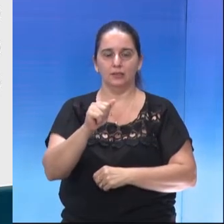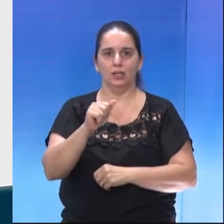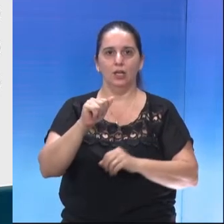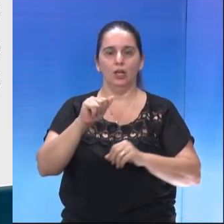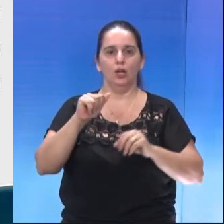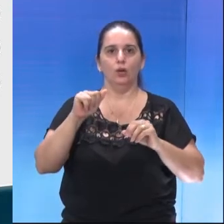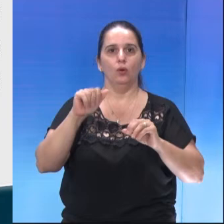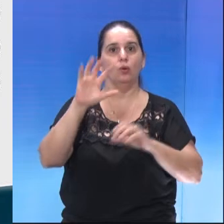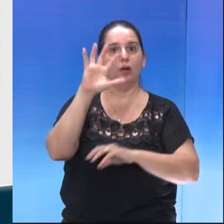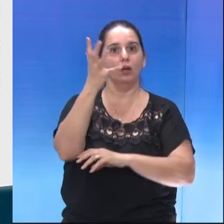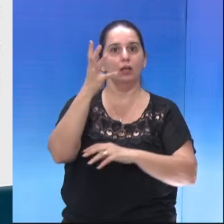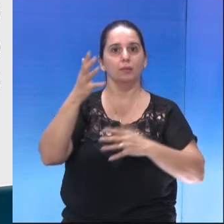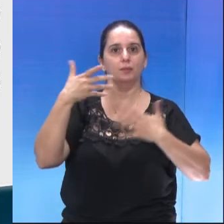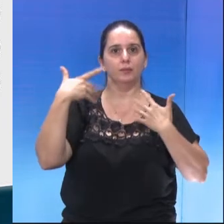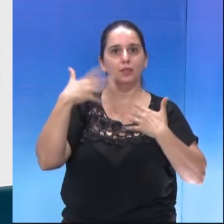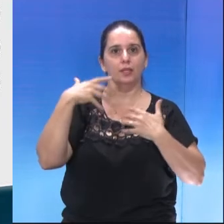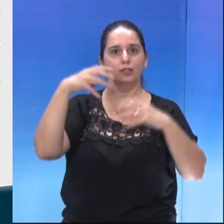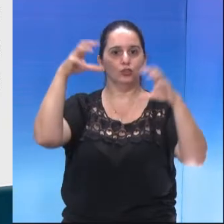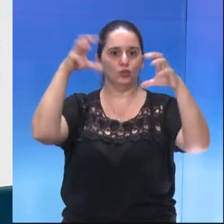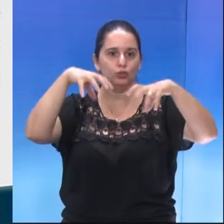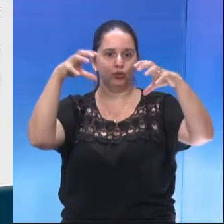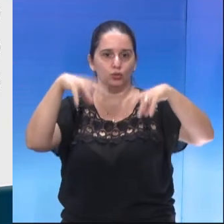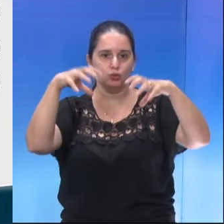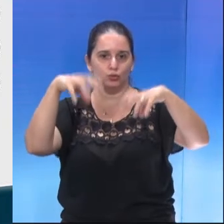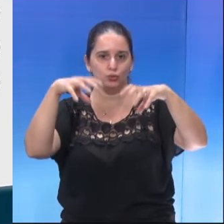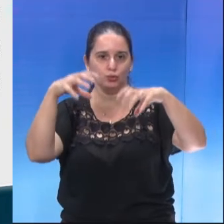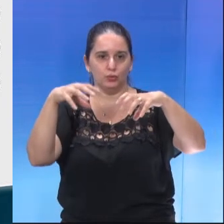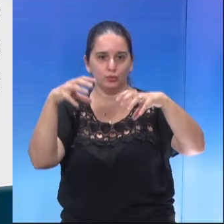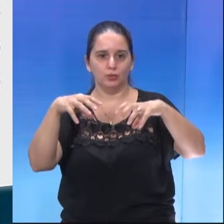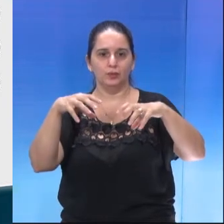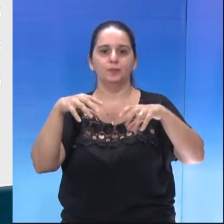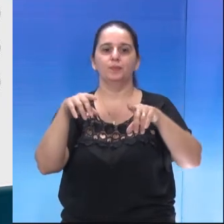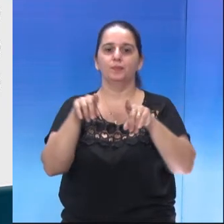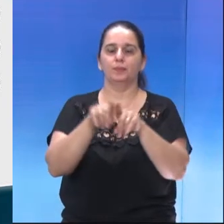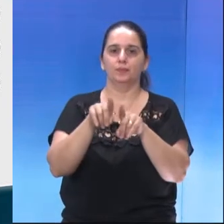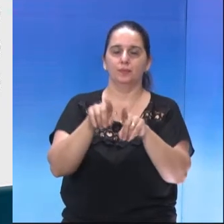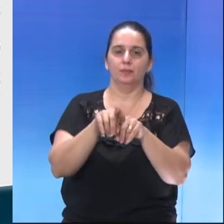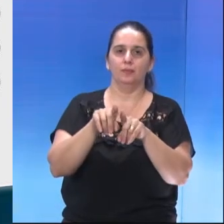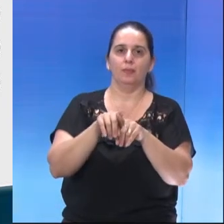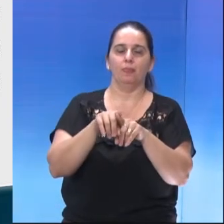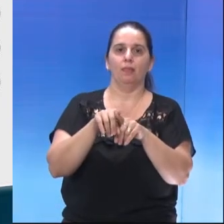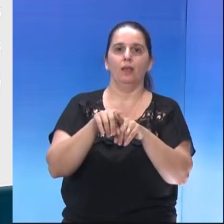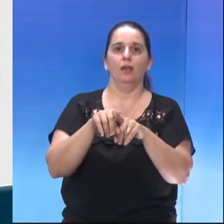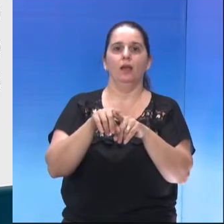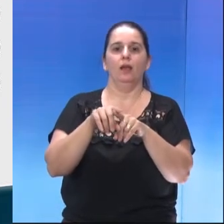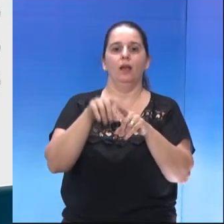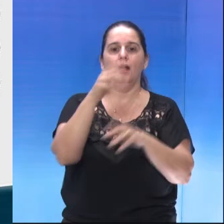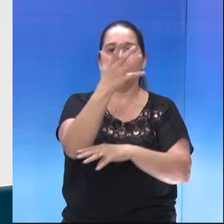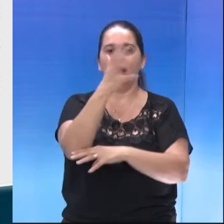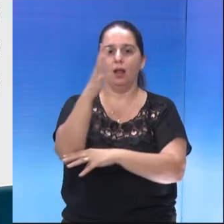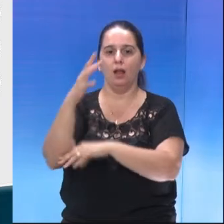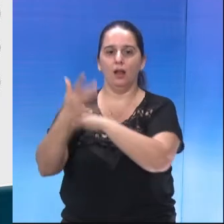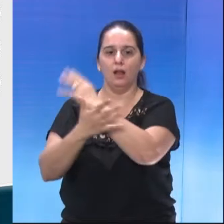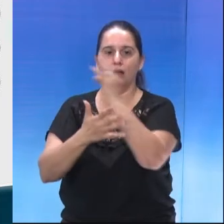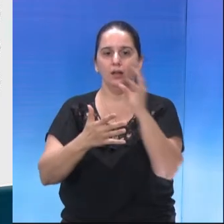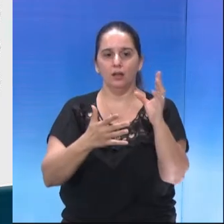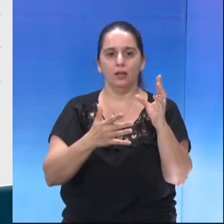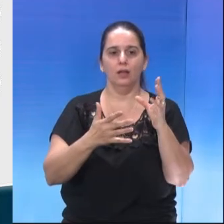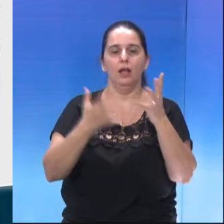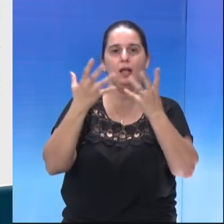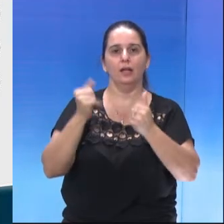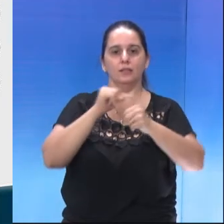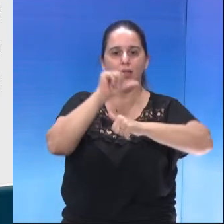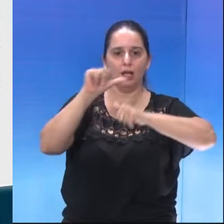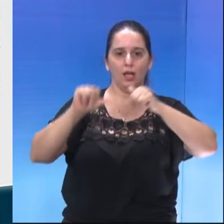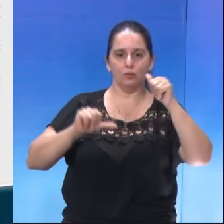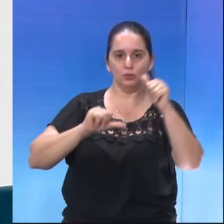tropical, onde há grande concentração de chuvas no verão e secas no inverno. A vegetação adapta a alternância entre a